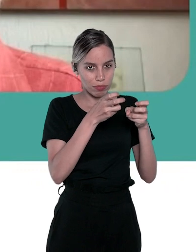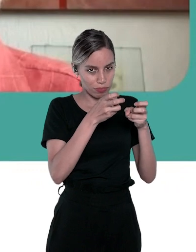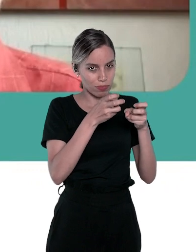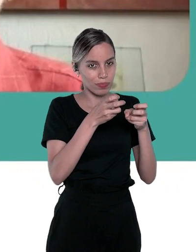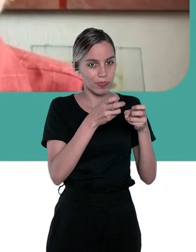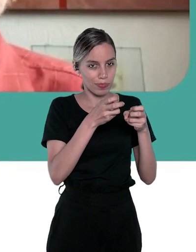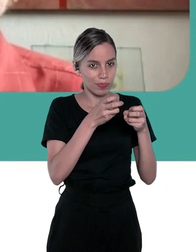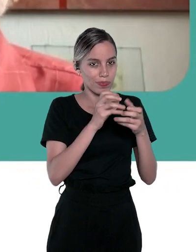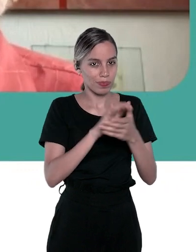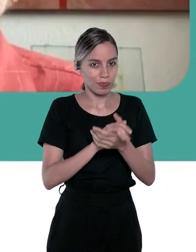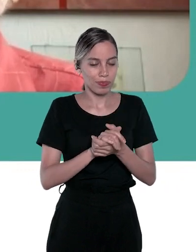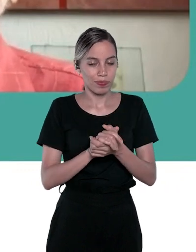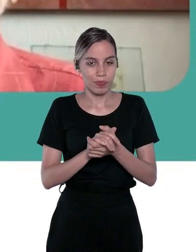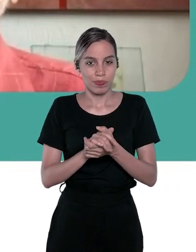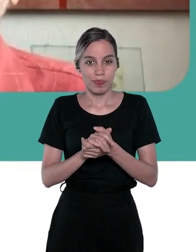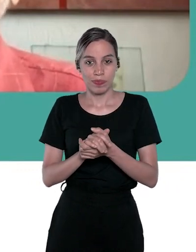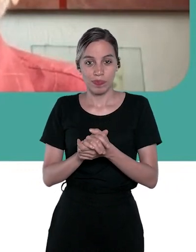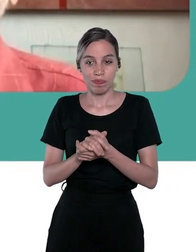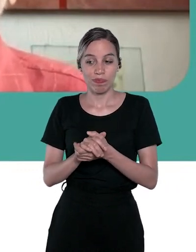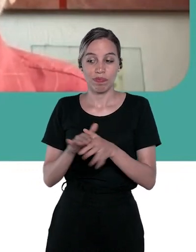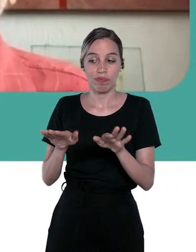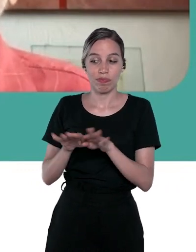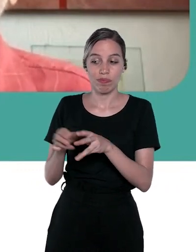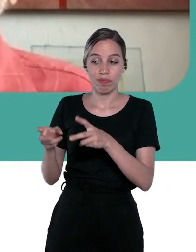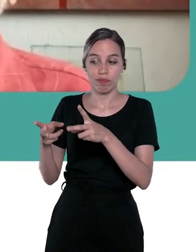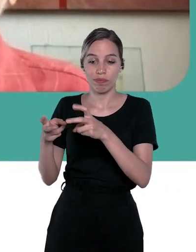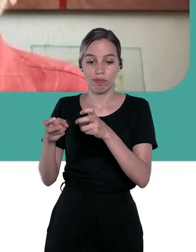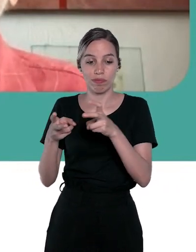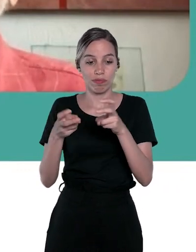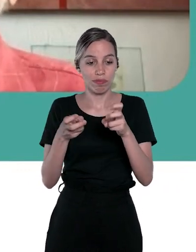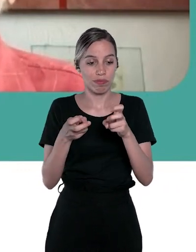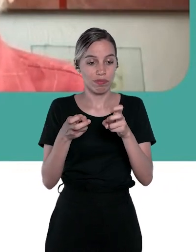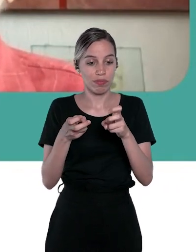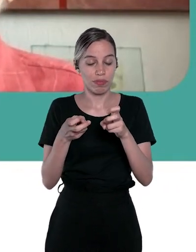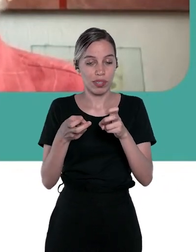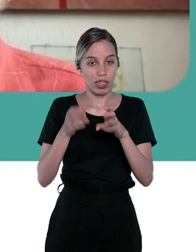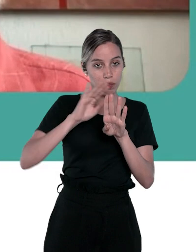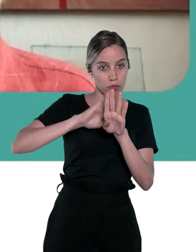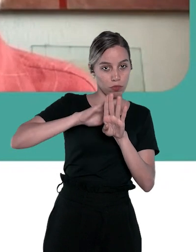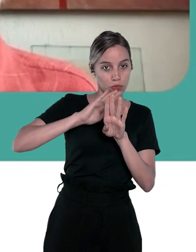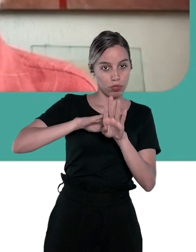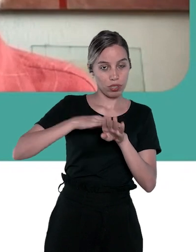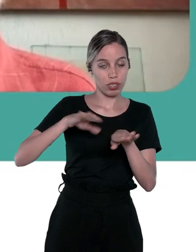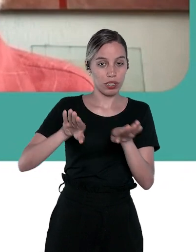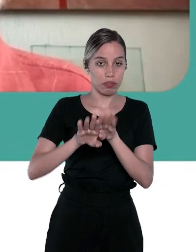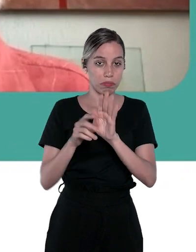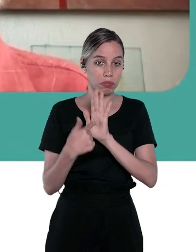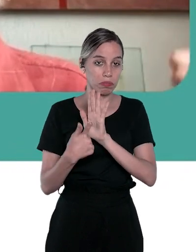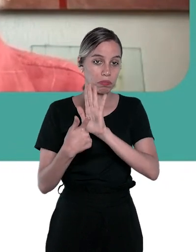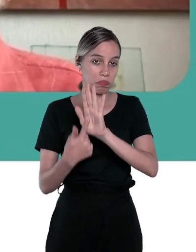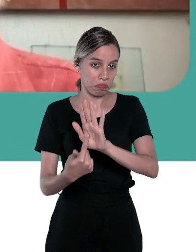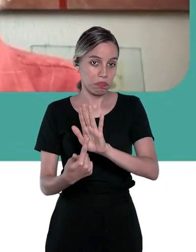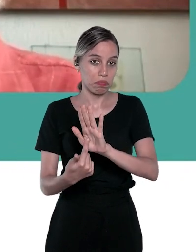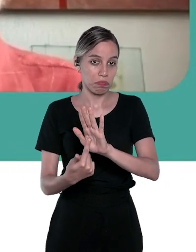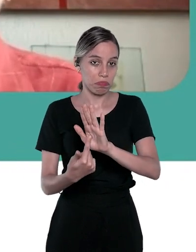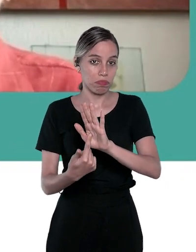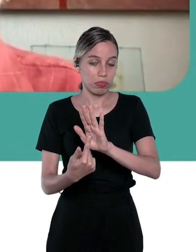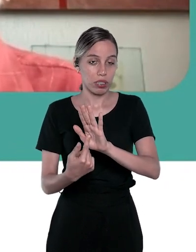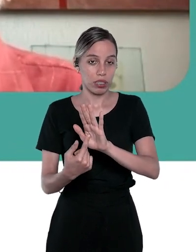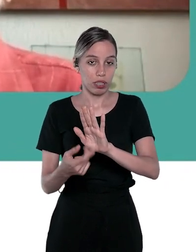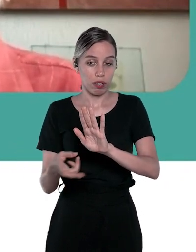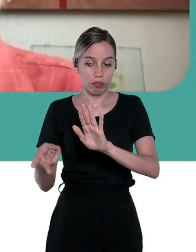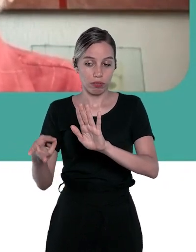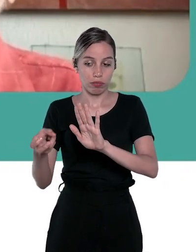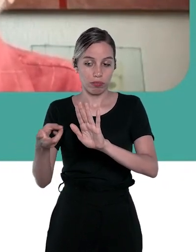da realidade, e da realidade visível e da realidade não visível também, que está